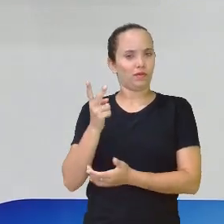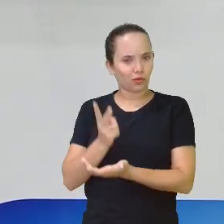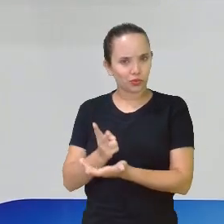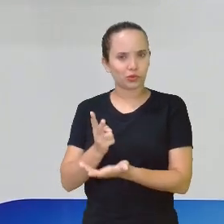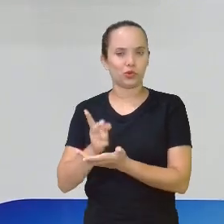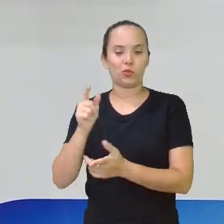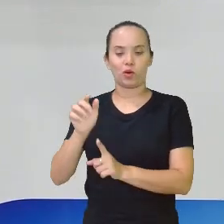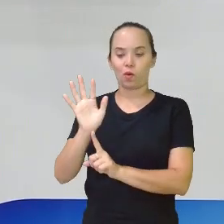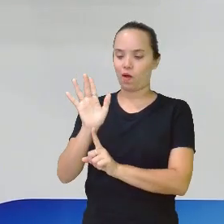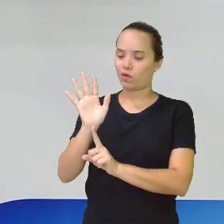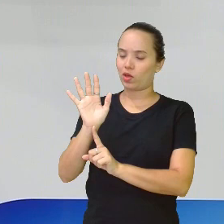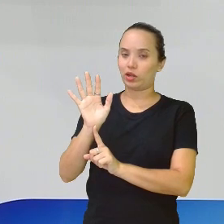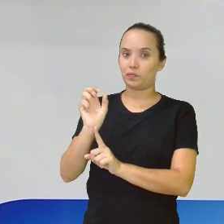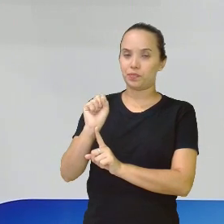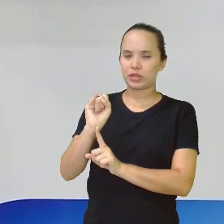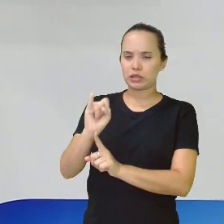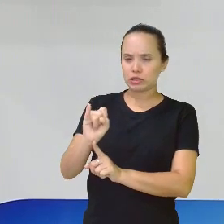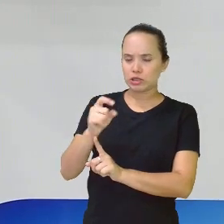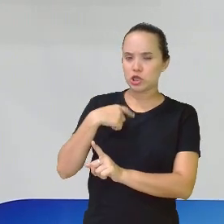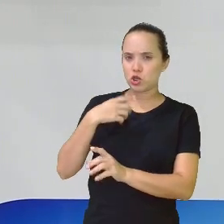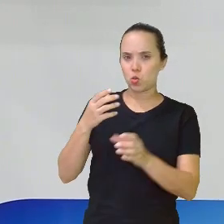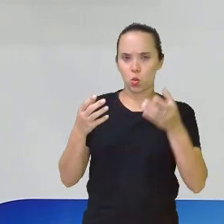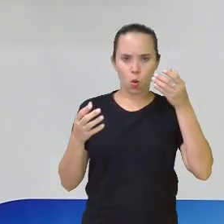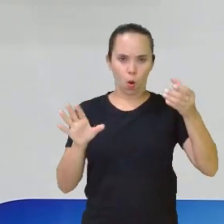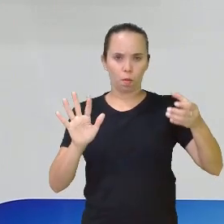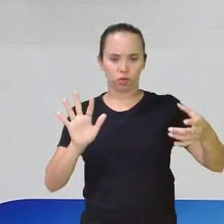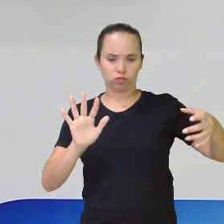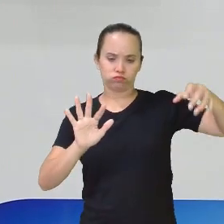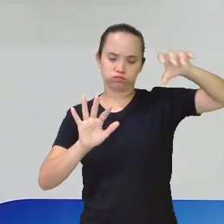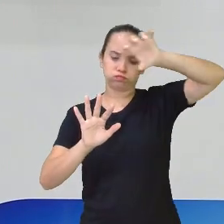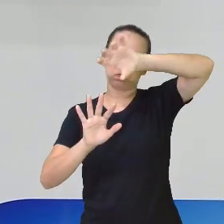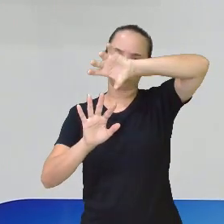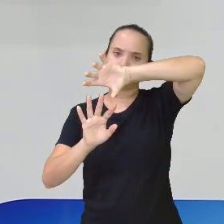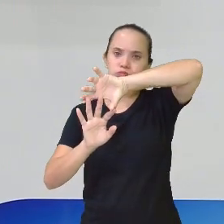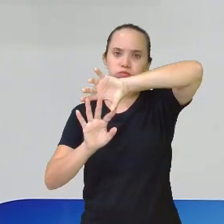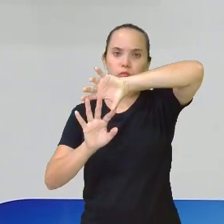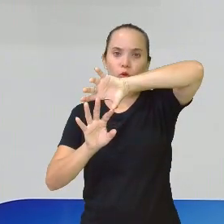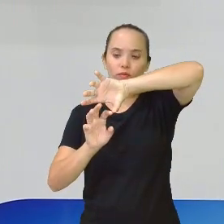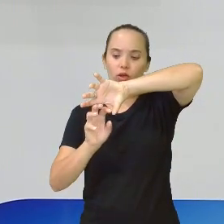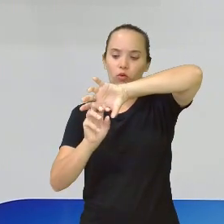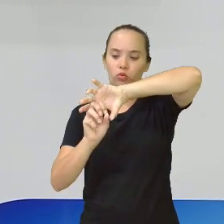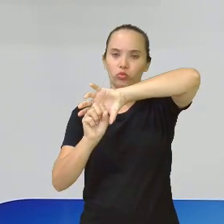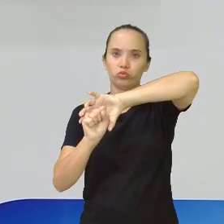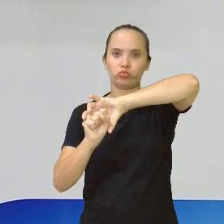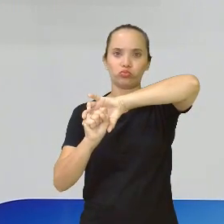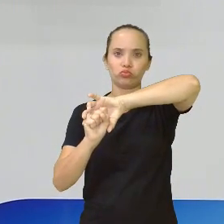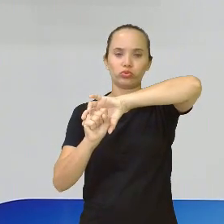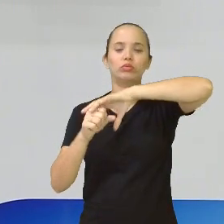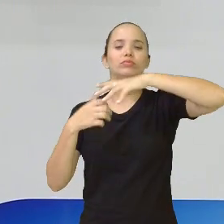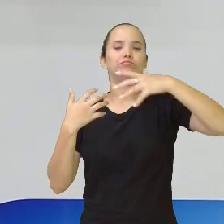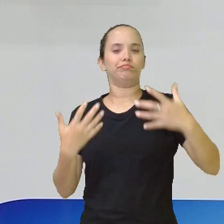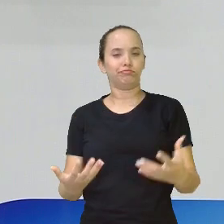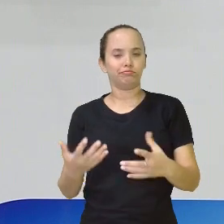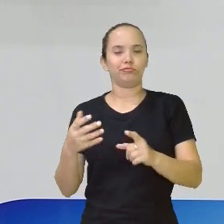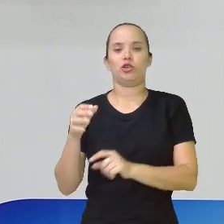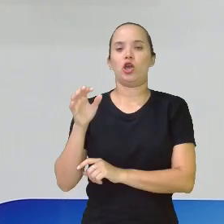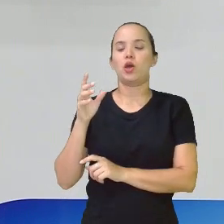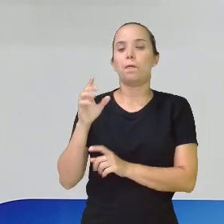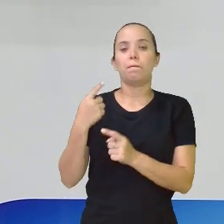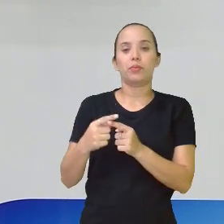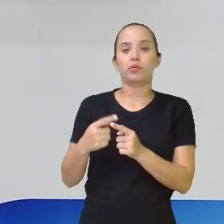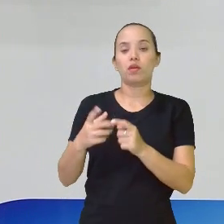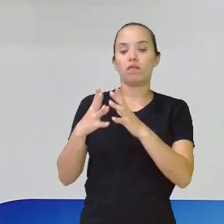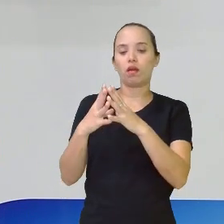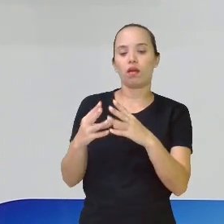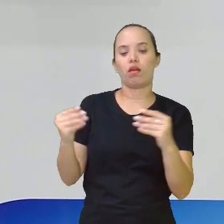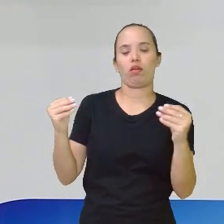Se eu coloco um copo em cima, o que vai acontecer? Aquele oxigênio que está ali vai ser consumido e depois não vai